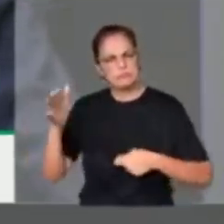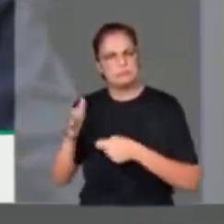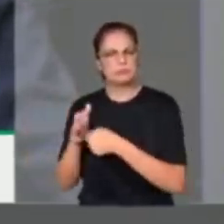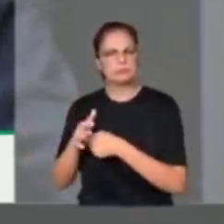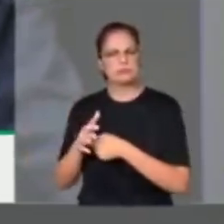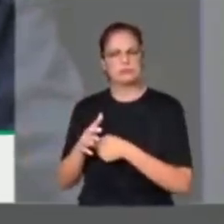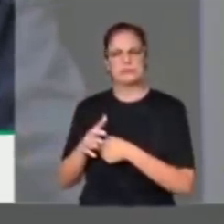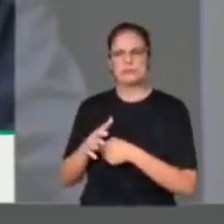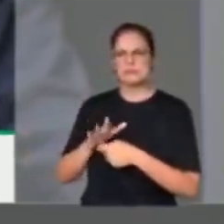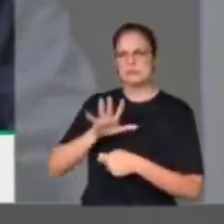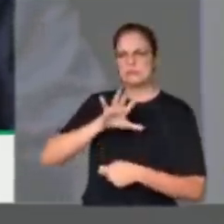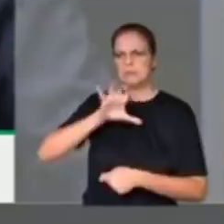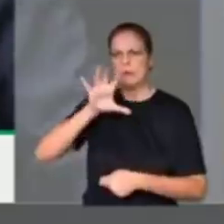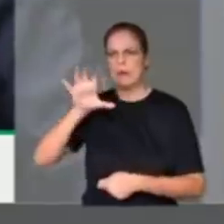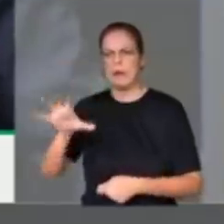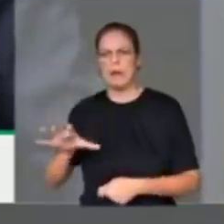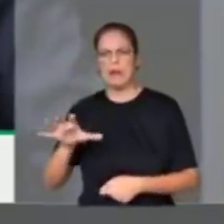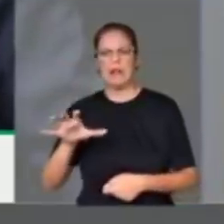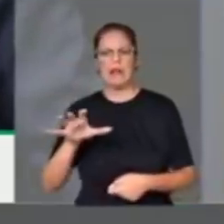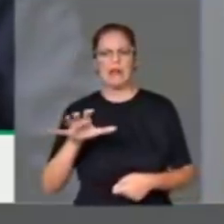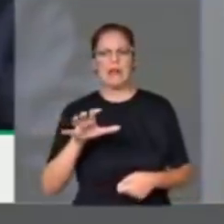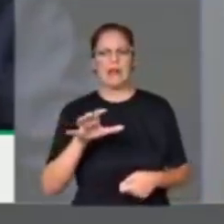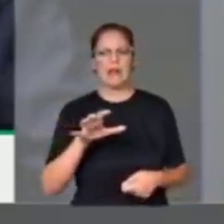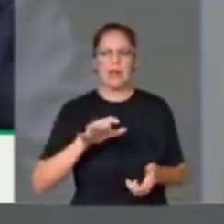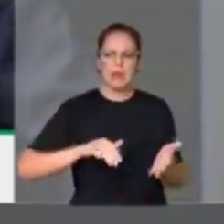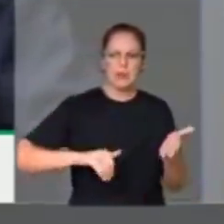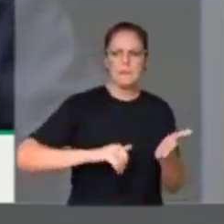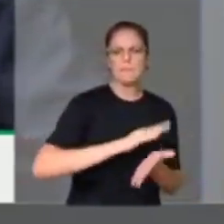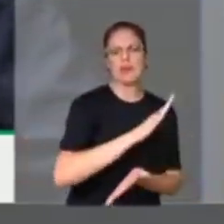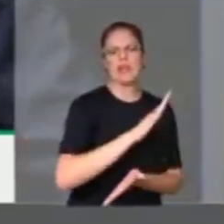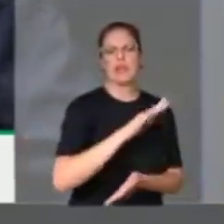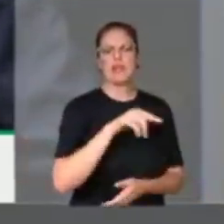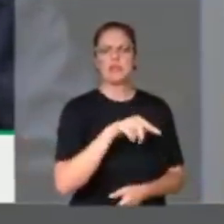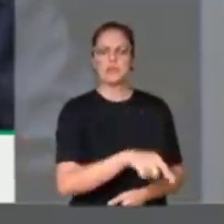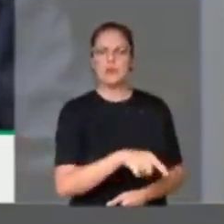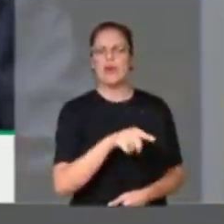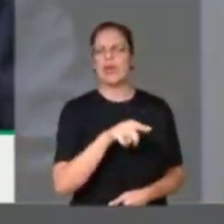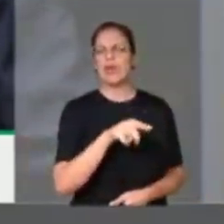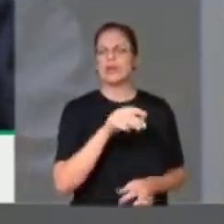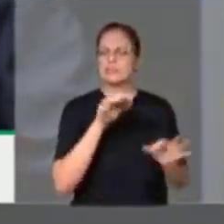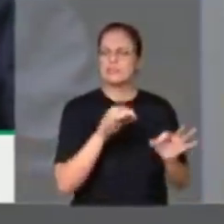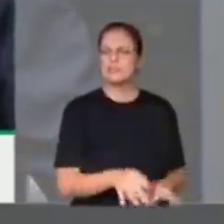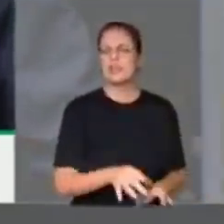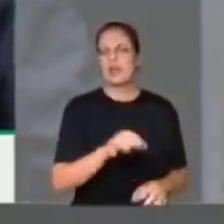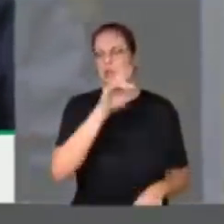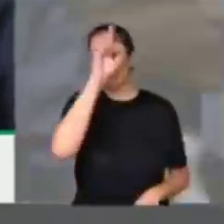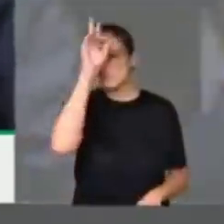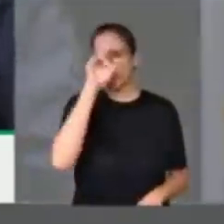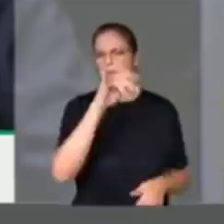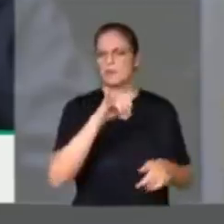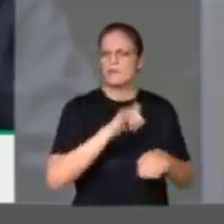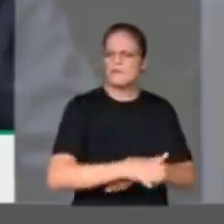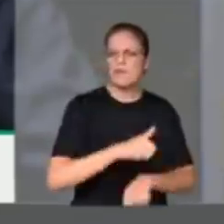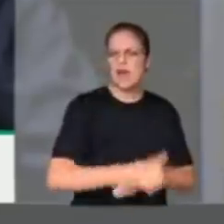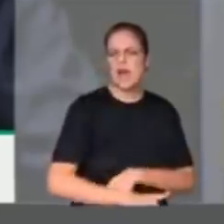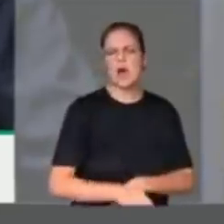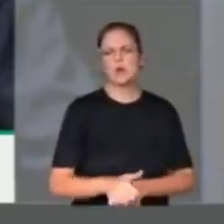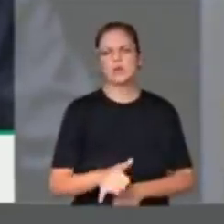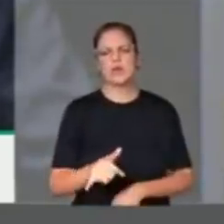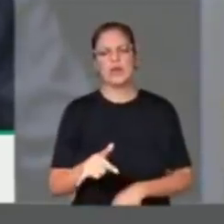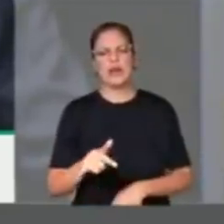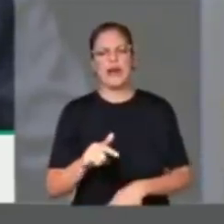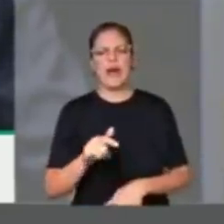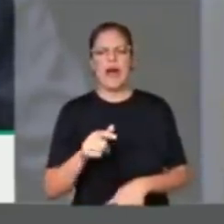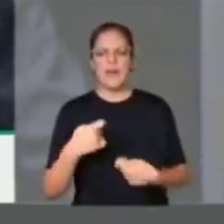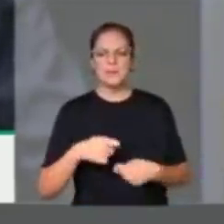ouvindo, ô doutor, quanto é que eu devo para esse funcionário que hoje que eu demiti por justa causa porque estava bêbado no trabalho ou estava dormindo ou porque não veio trabalhar? Enquanto a gente continuar